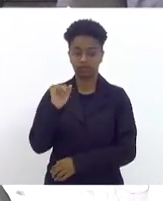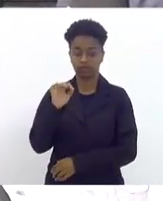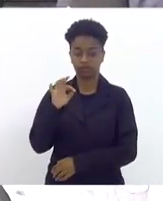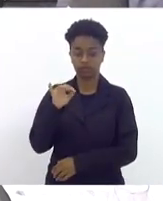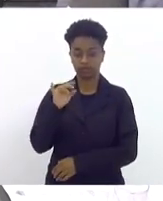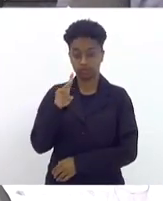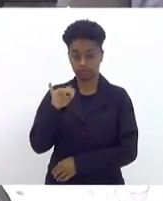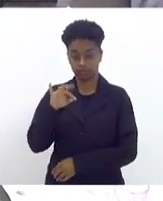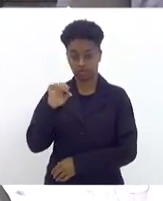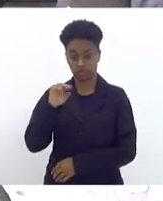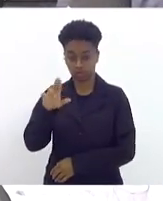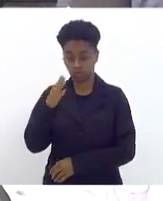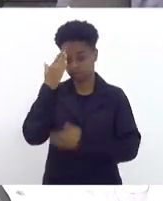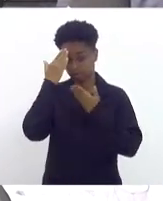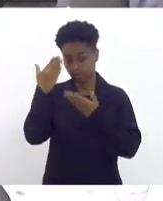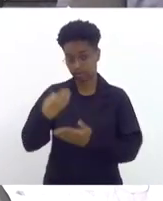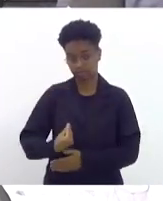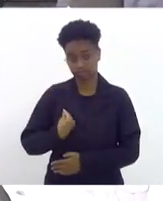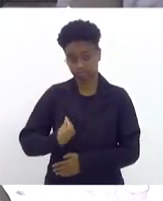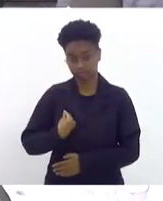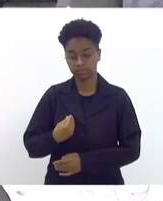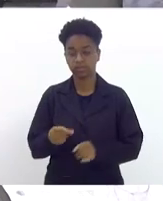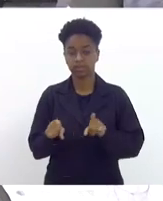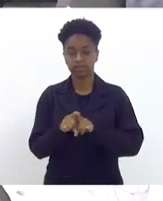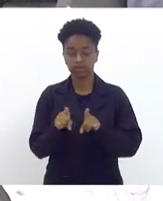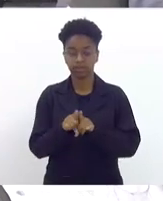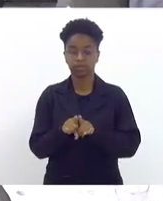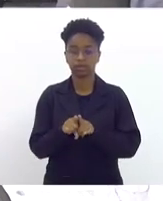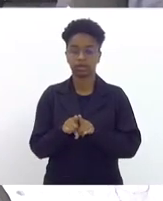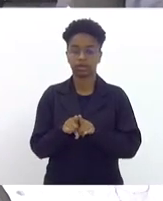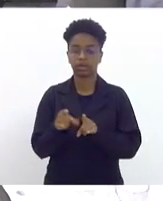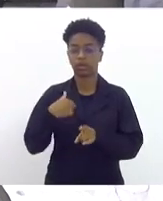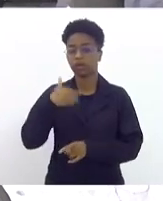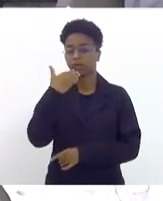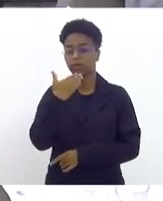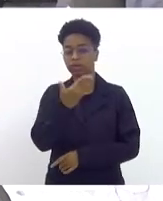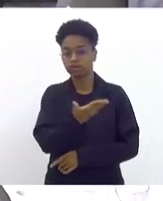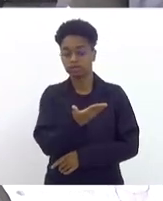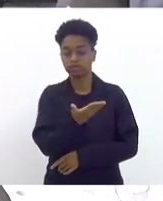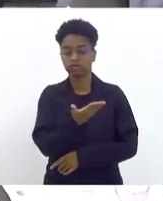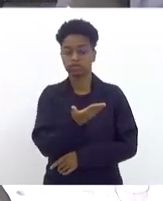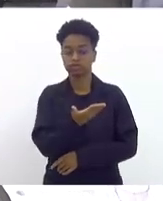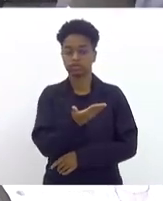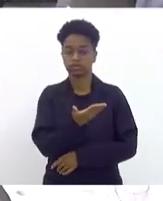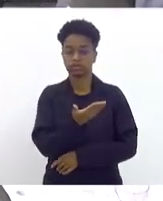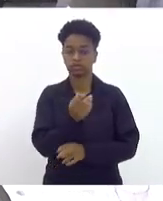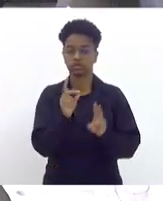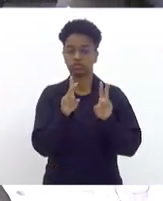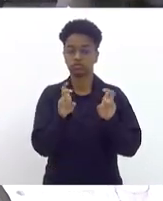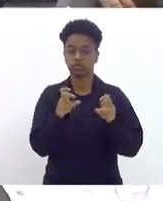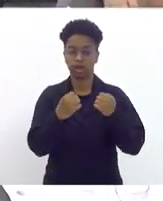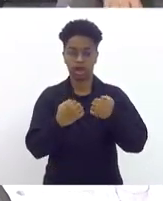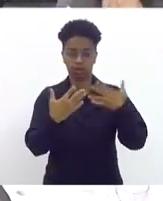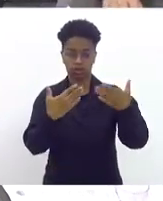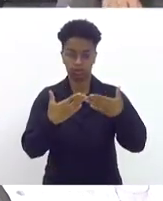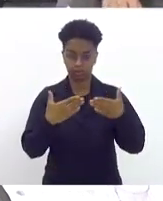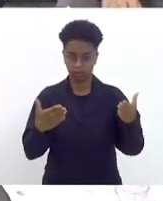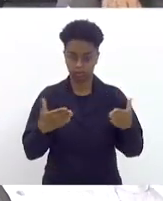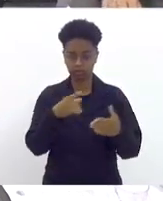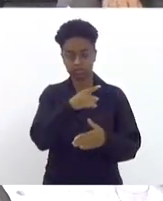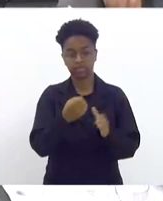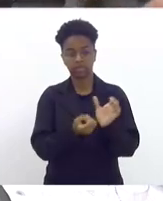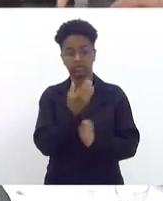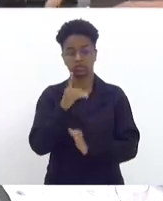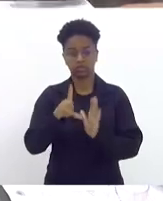obrigado pela presença e aí fiz menção aqui é um pedido de vossa excelência em relação a audiência pública de uma lei de